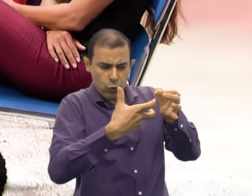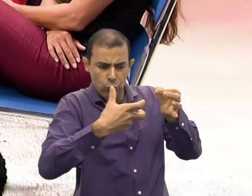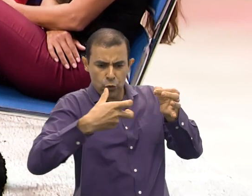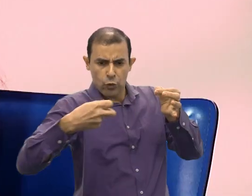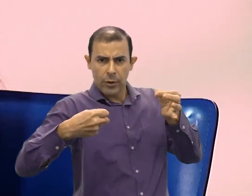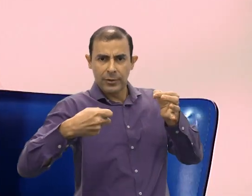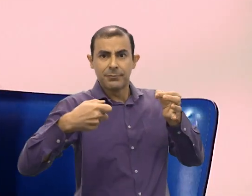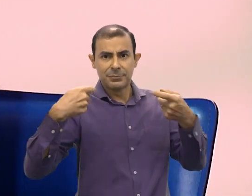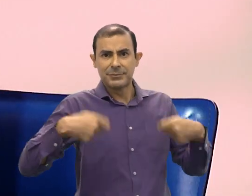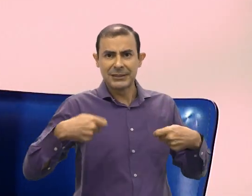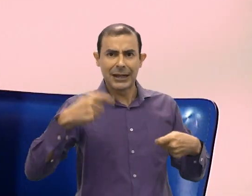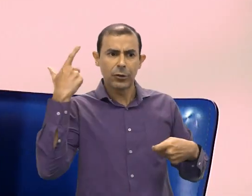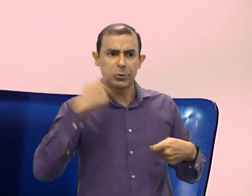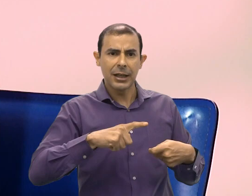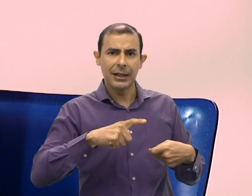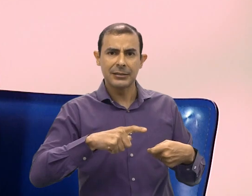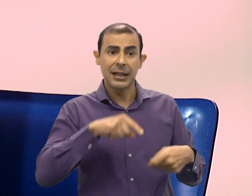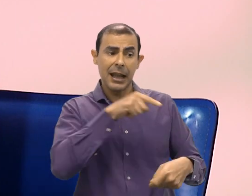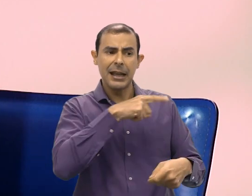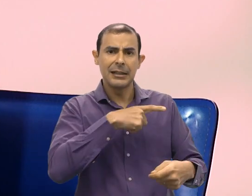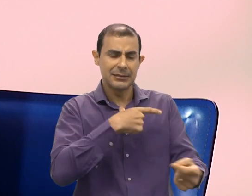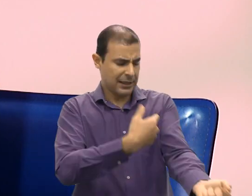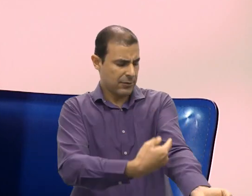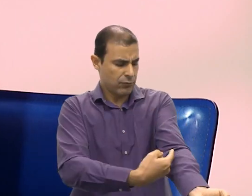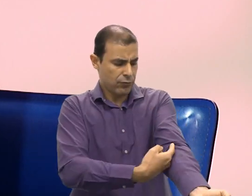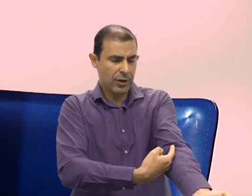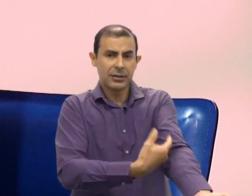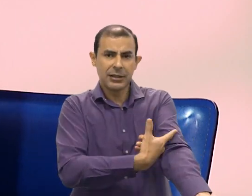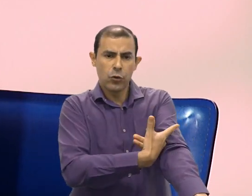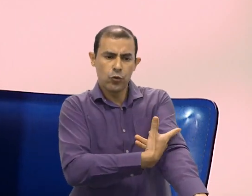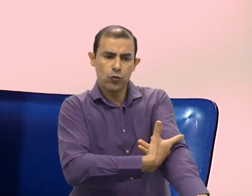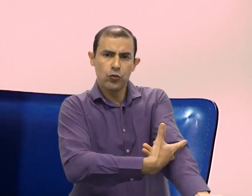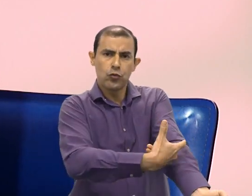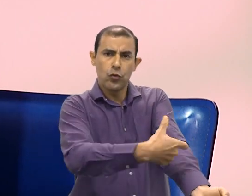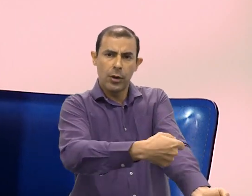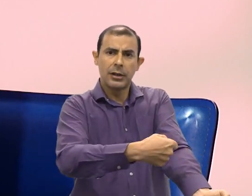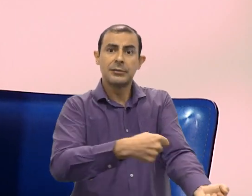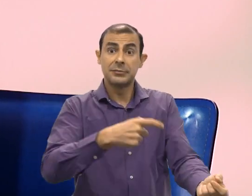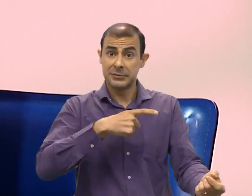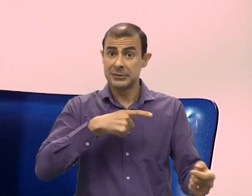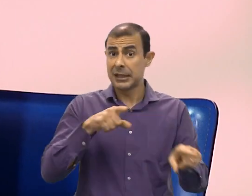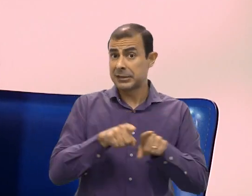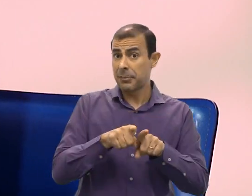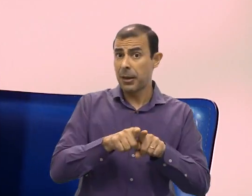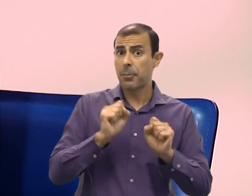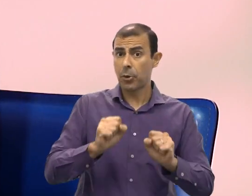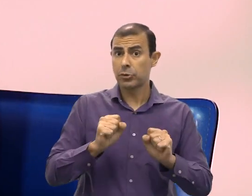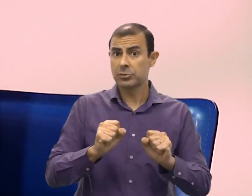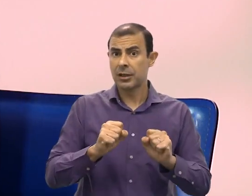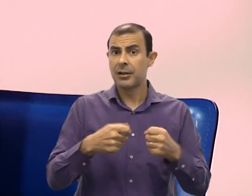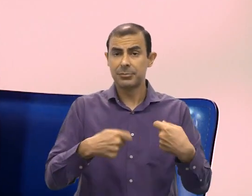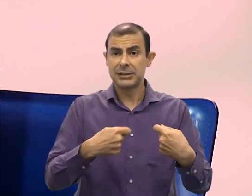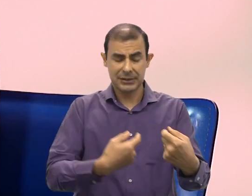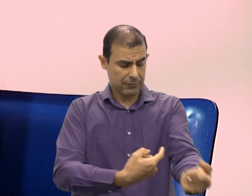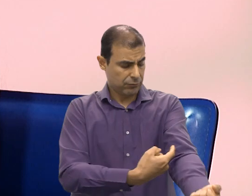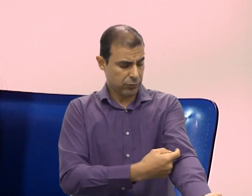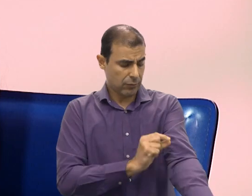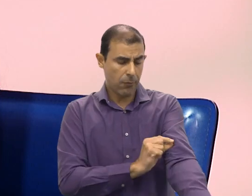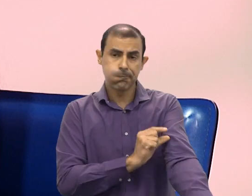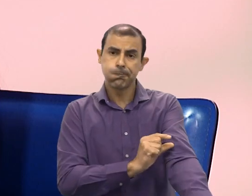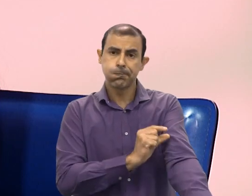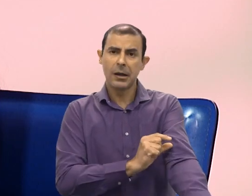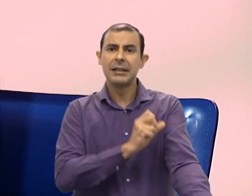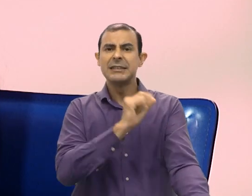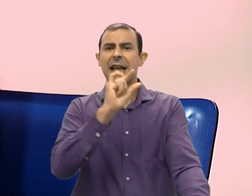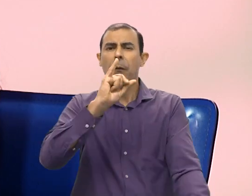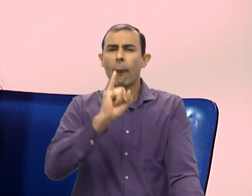na punção, você precisa levar anestesia. Ele tem acesso venoso para fazer a difiltração, porque por acesso venoso você tem que ter